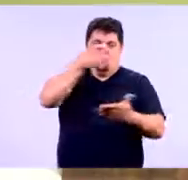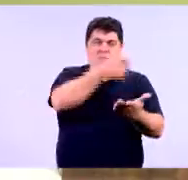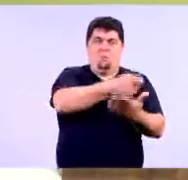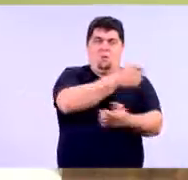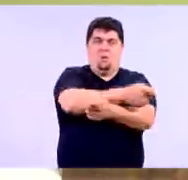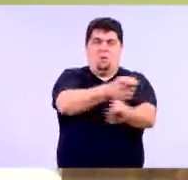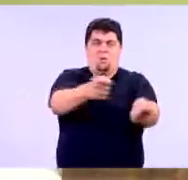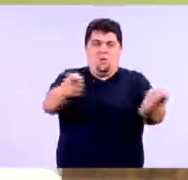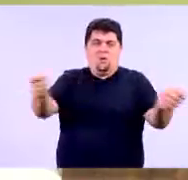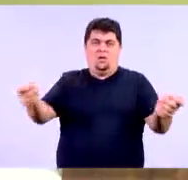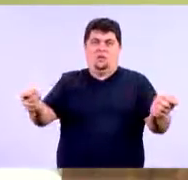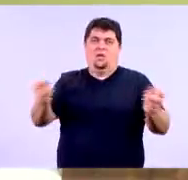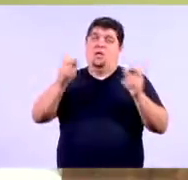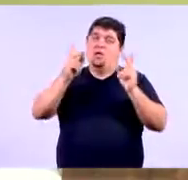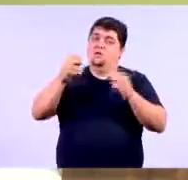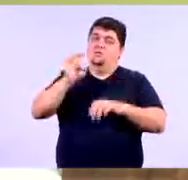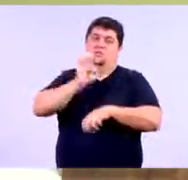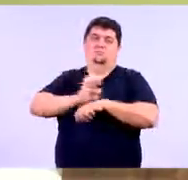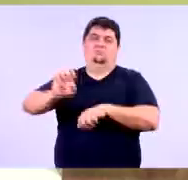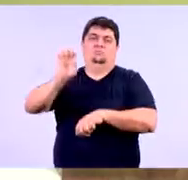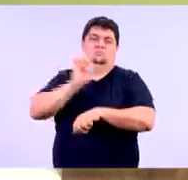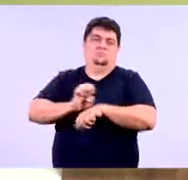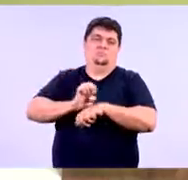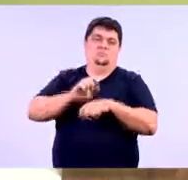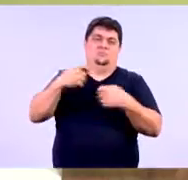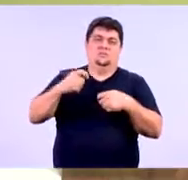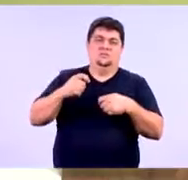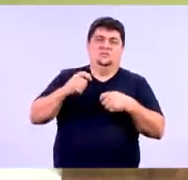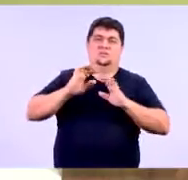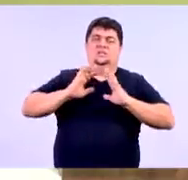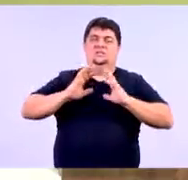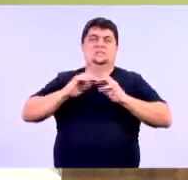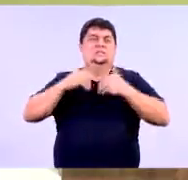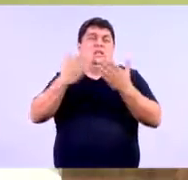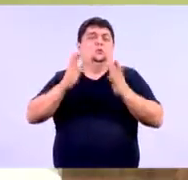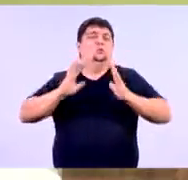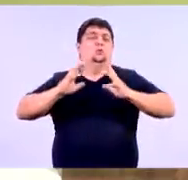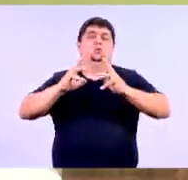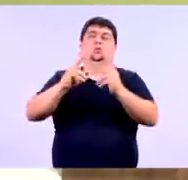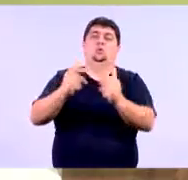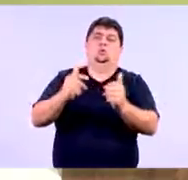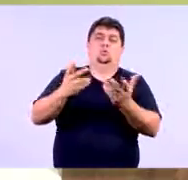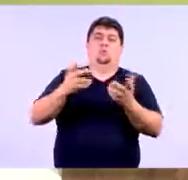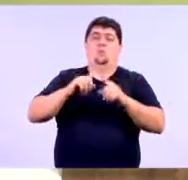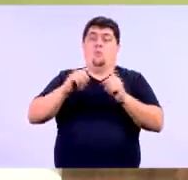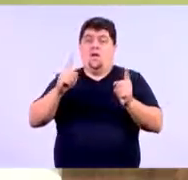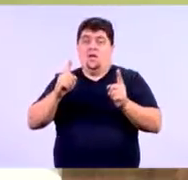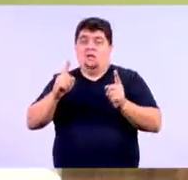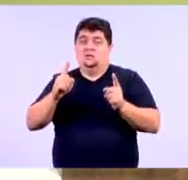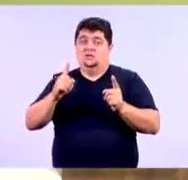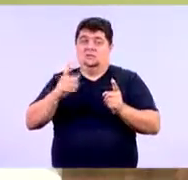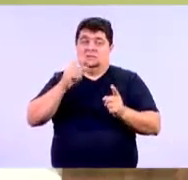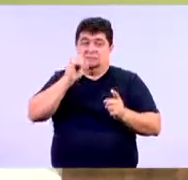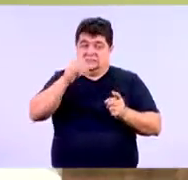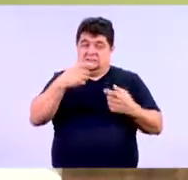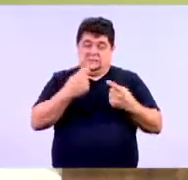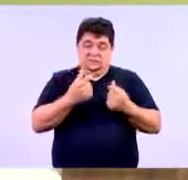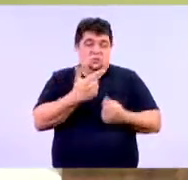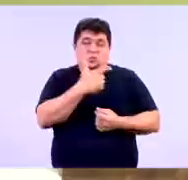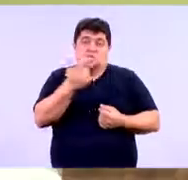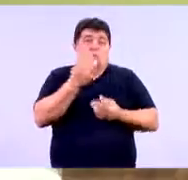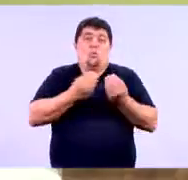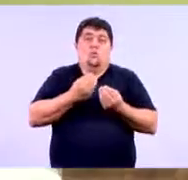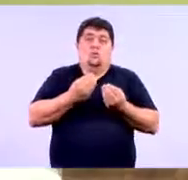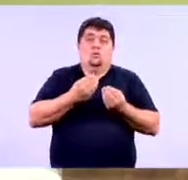moradia, lazer, inúmeros benefícios à sociedade, mas para ele poder levar esses